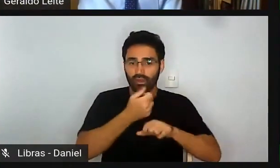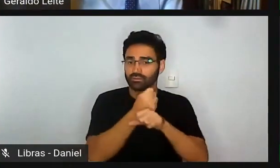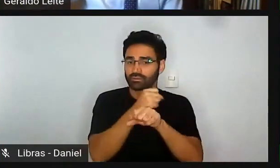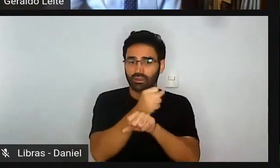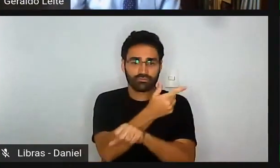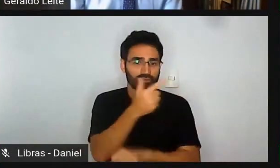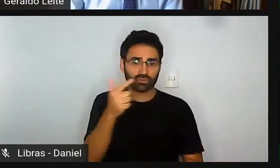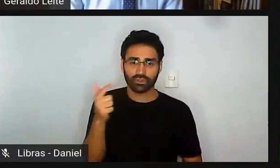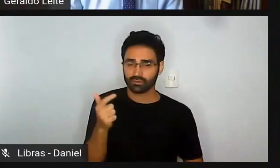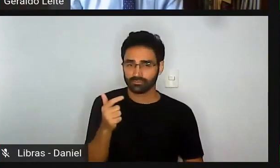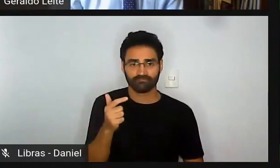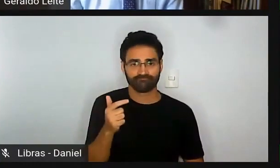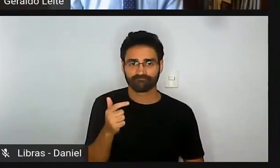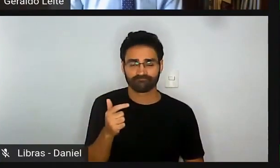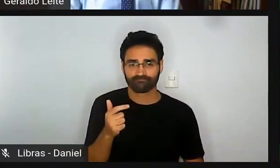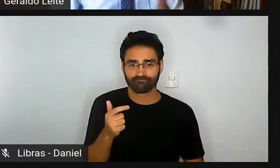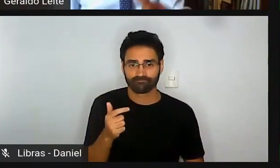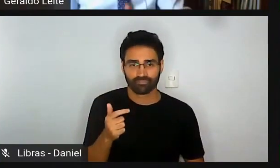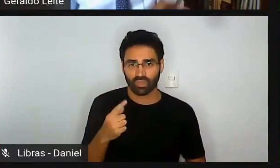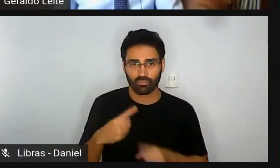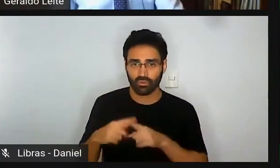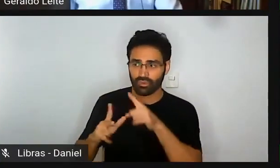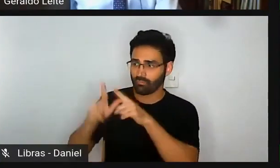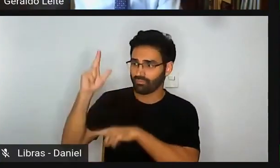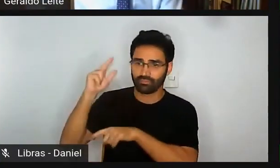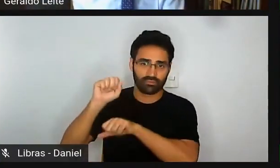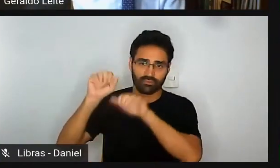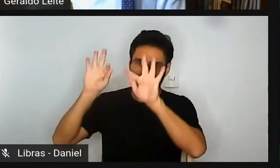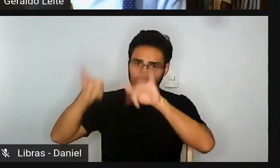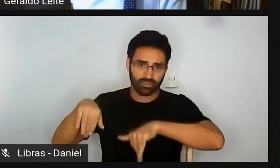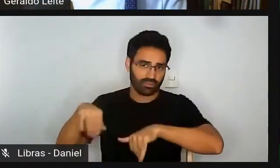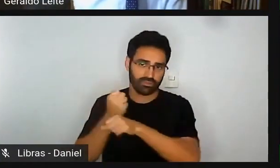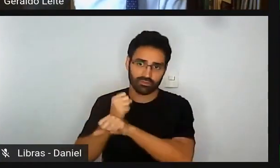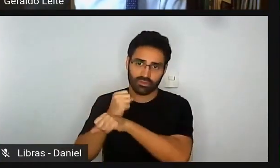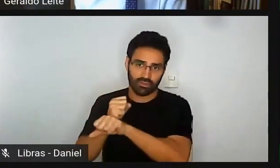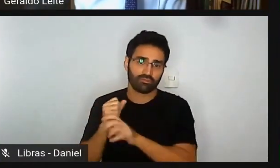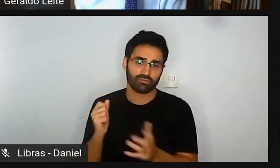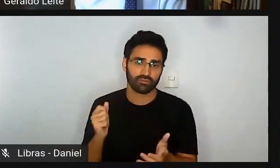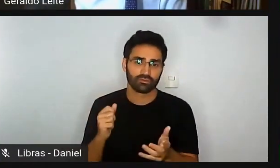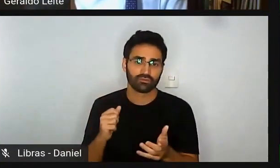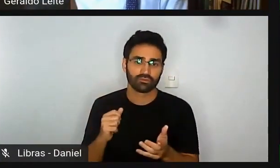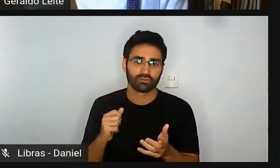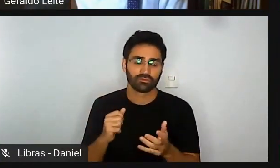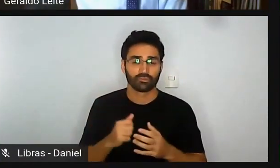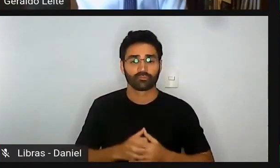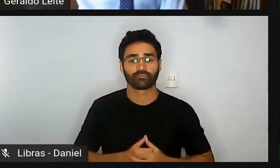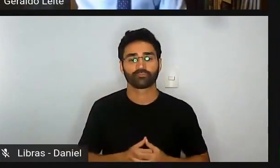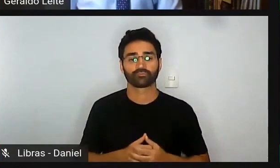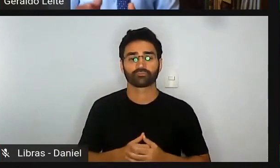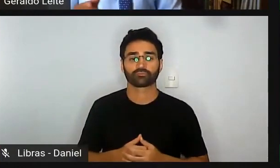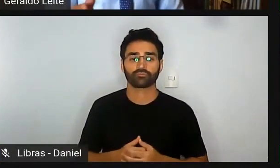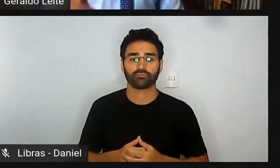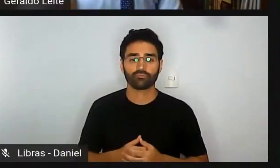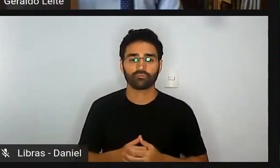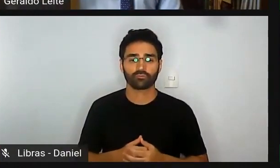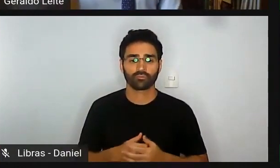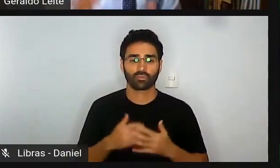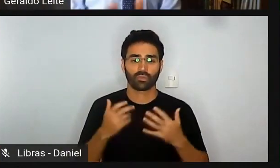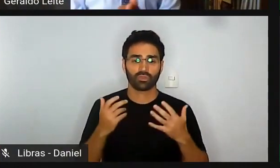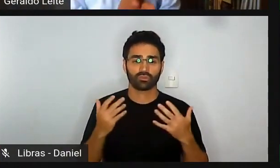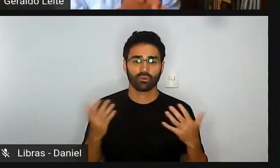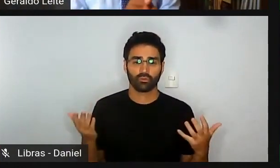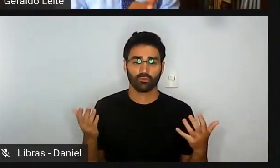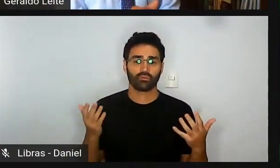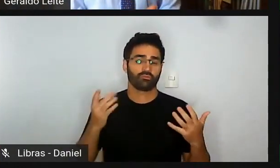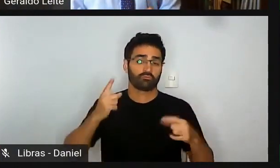porque não seria mais possível o tráfico, e sabiam também que a abolição era uma questão de tempo. Então, veja bem,